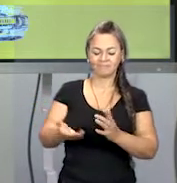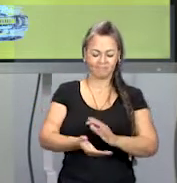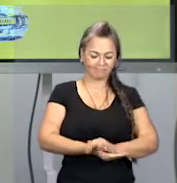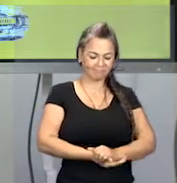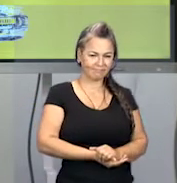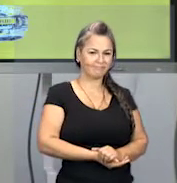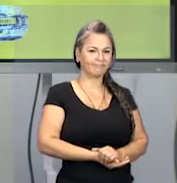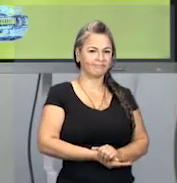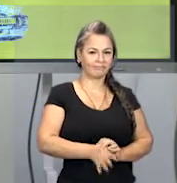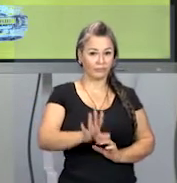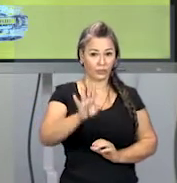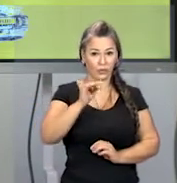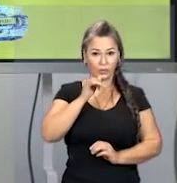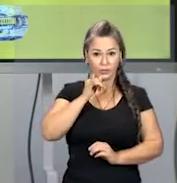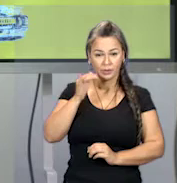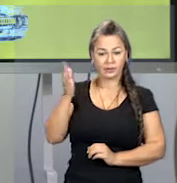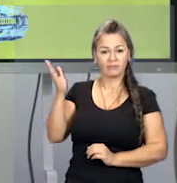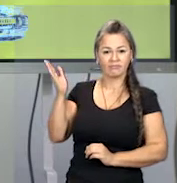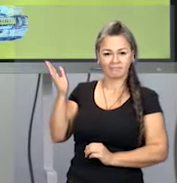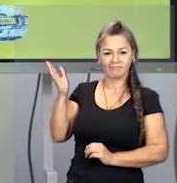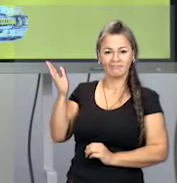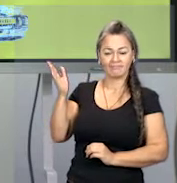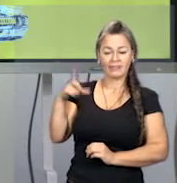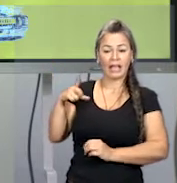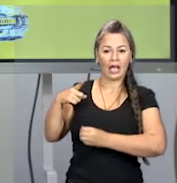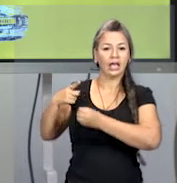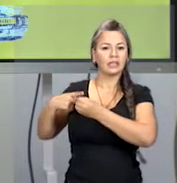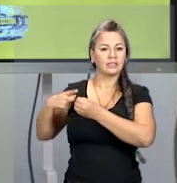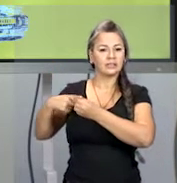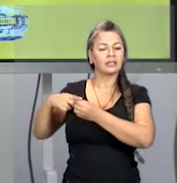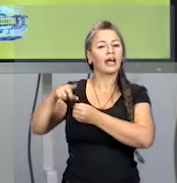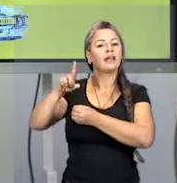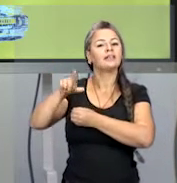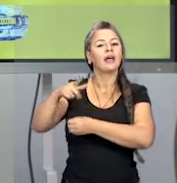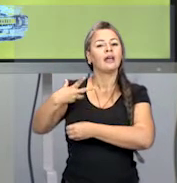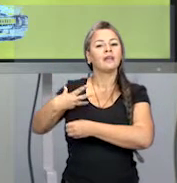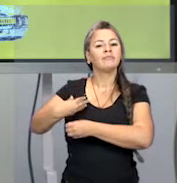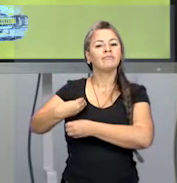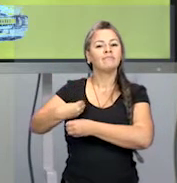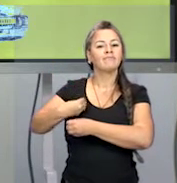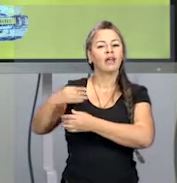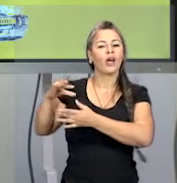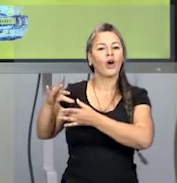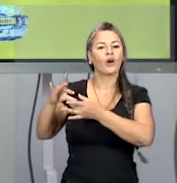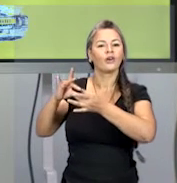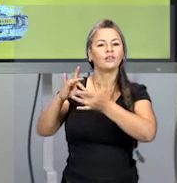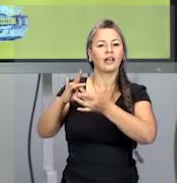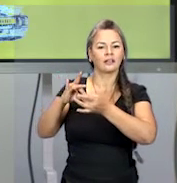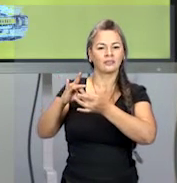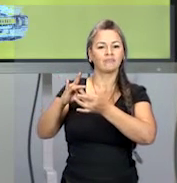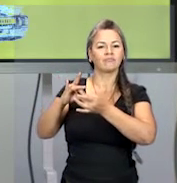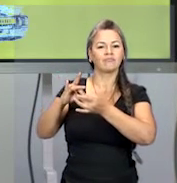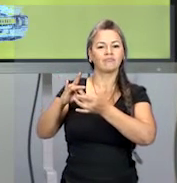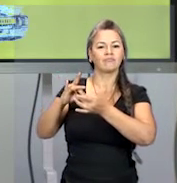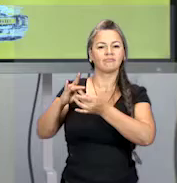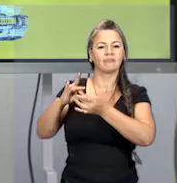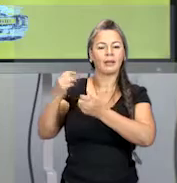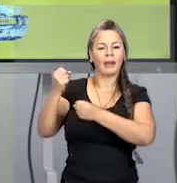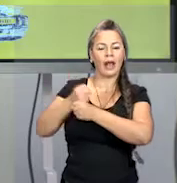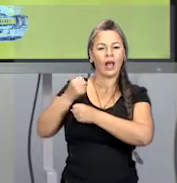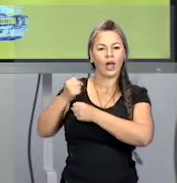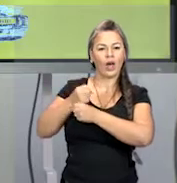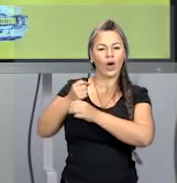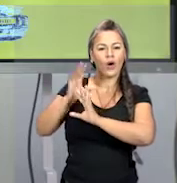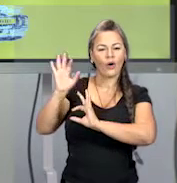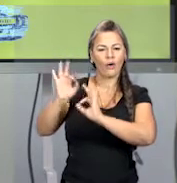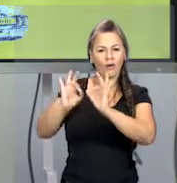Então, as cidades fazem parte da organização dos seres humanos enquanto sociedade, mas enquanto organização, como a conhecemos, tem